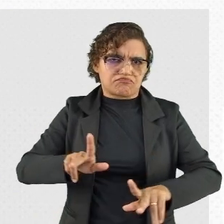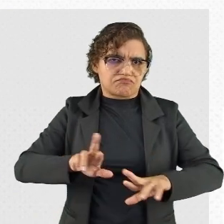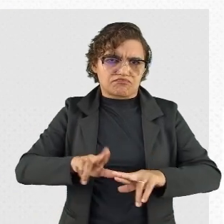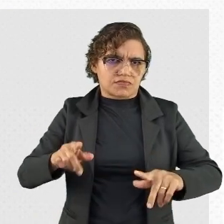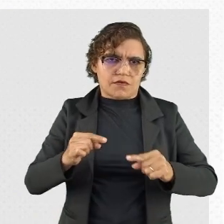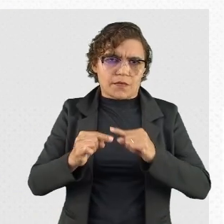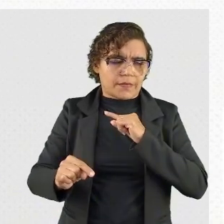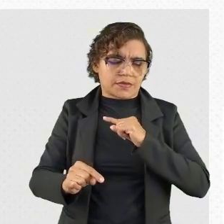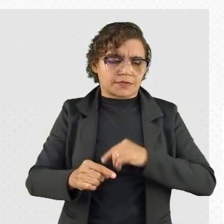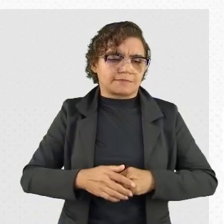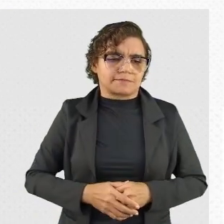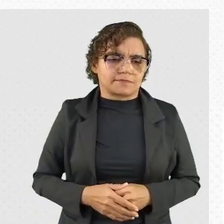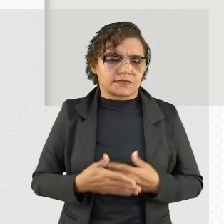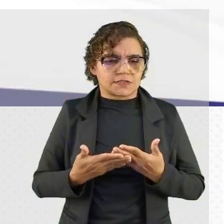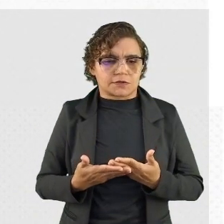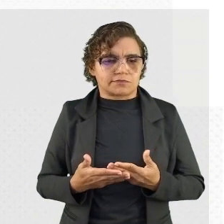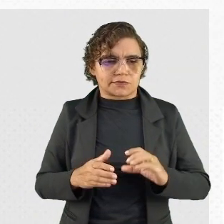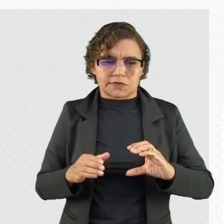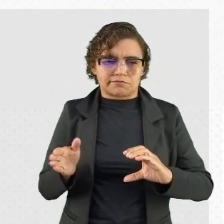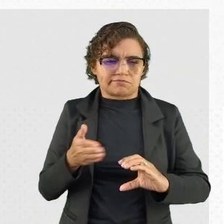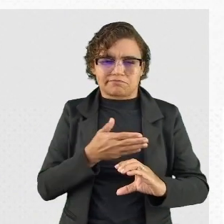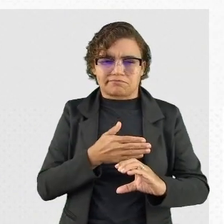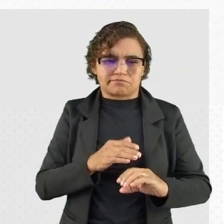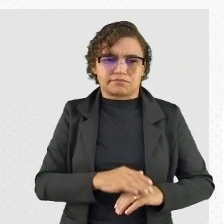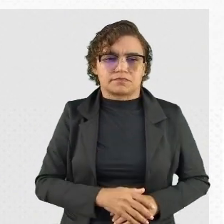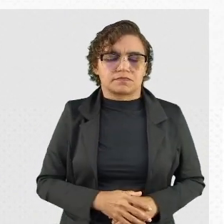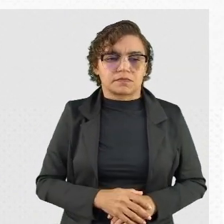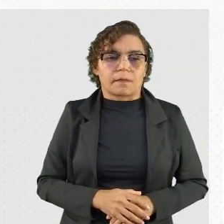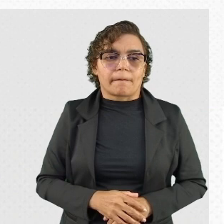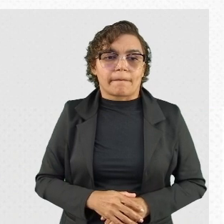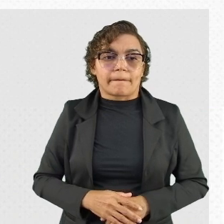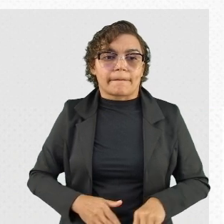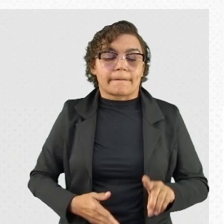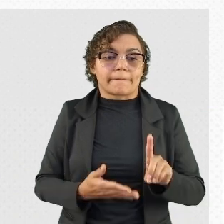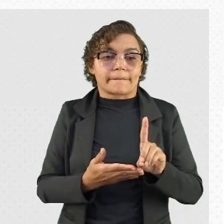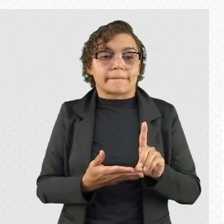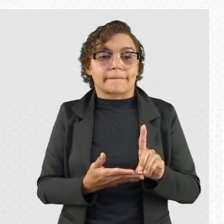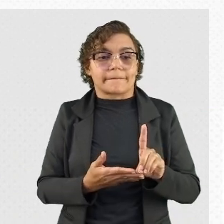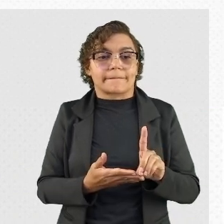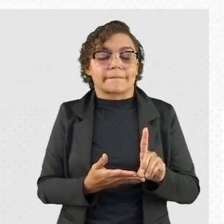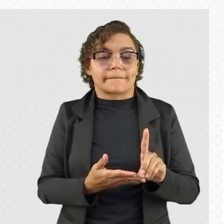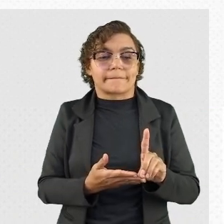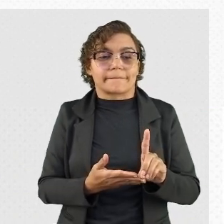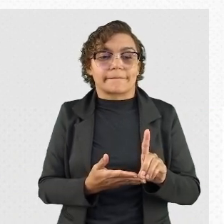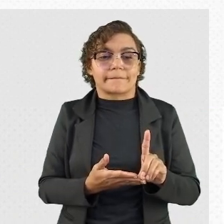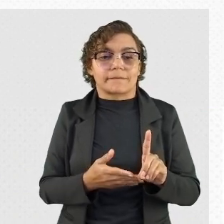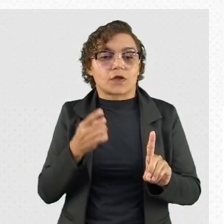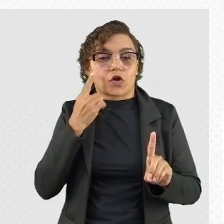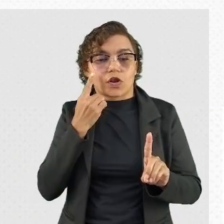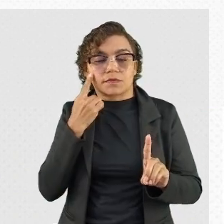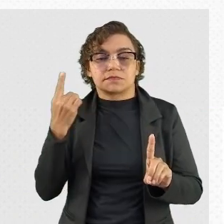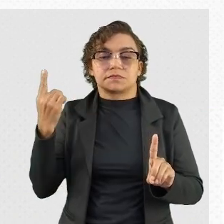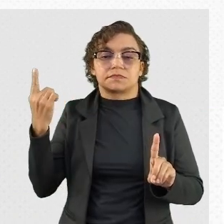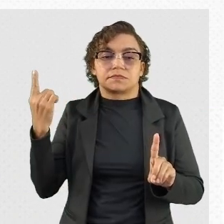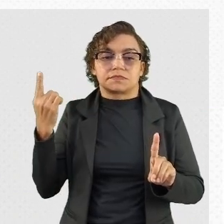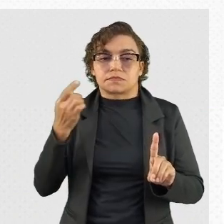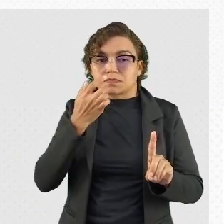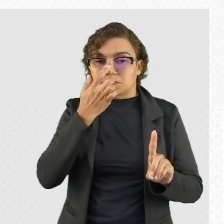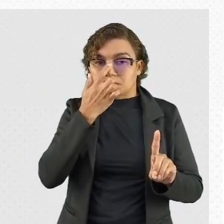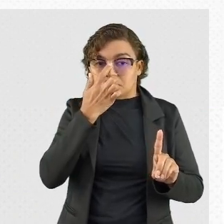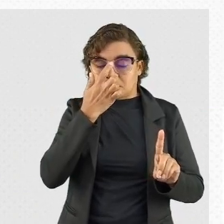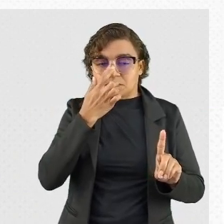está pedindo, né? Então, a gente descarta também. O positivismo aqui está dizendo que a submissão do homem